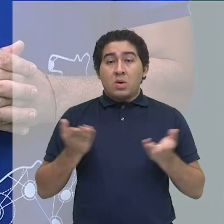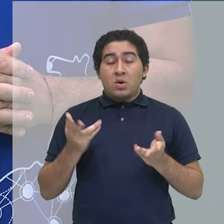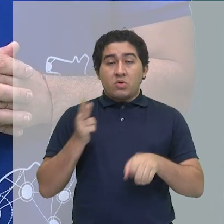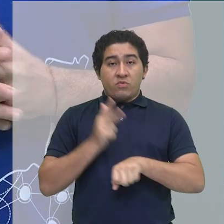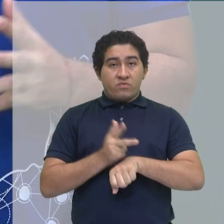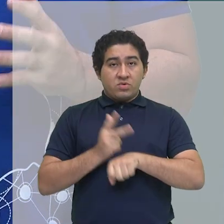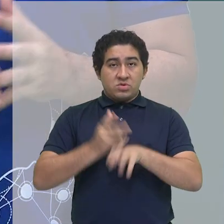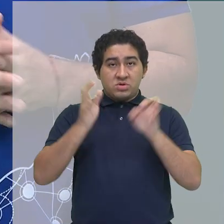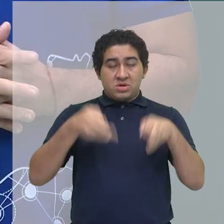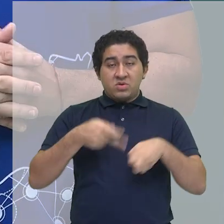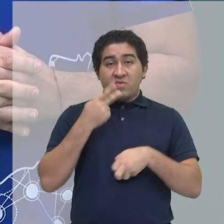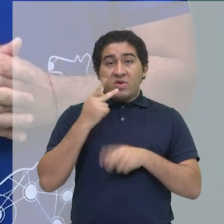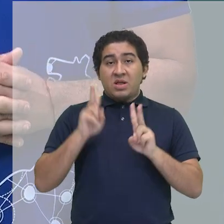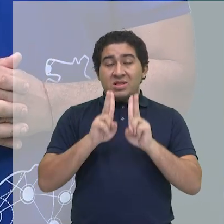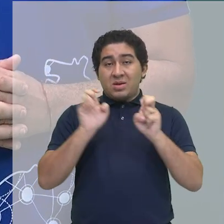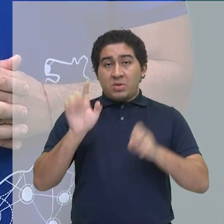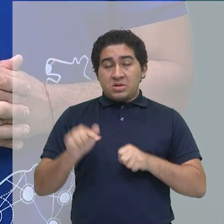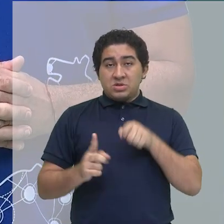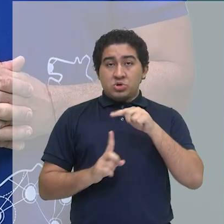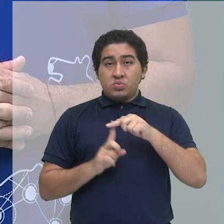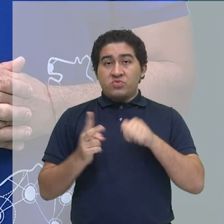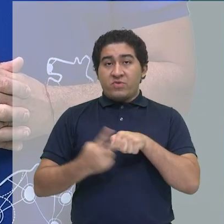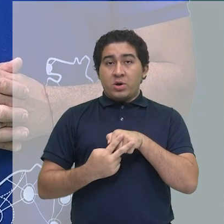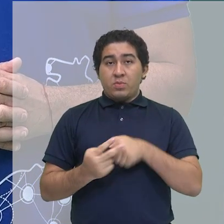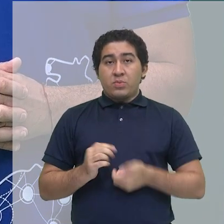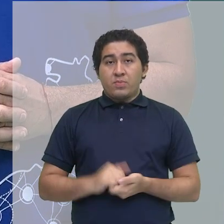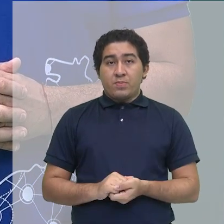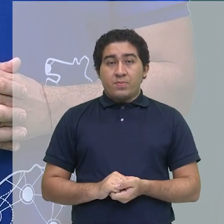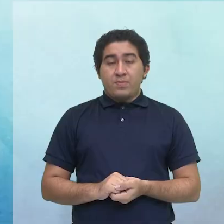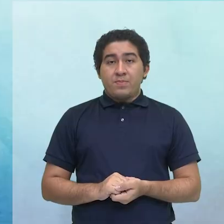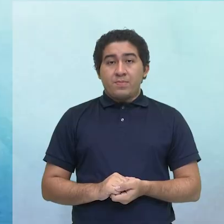a um vídeo que fala sobre regular verbs.